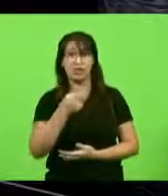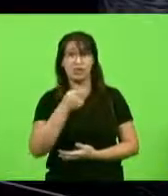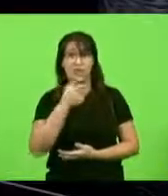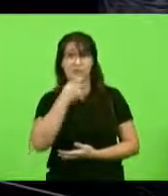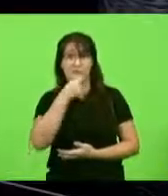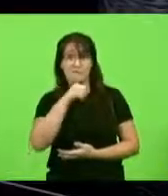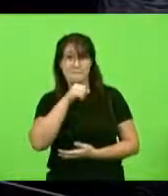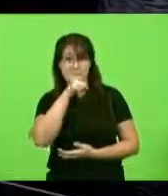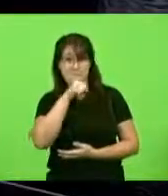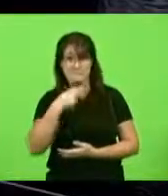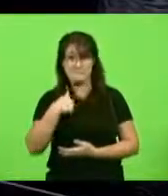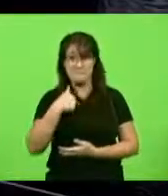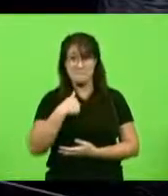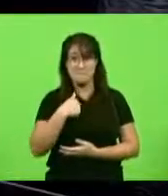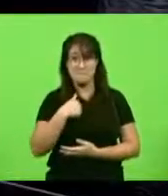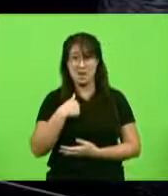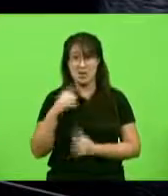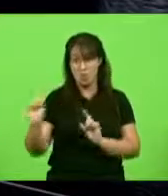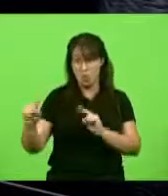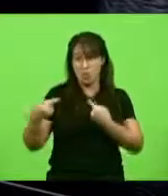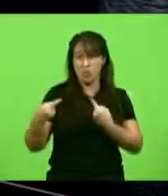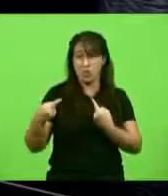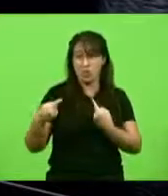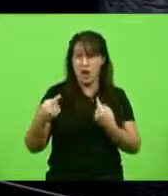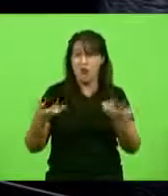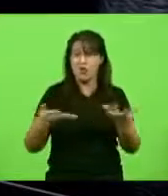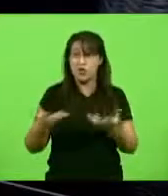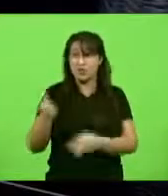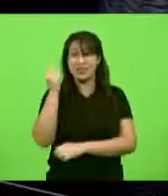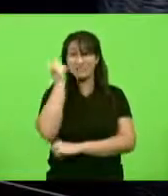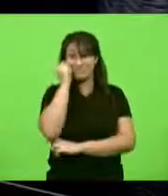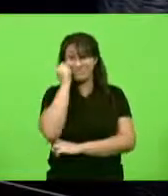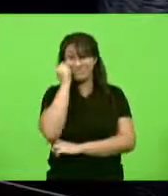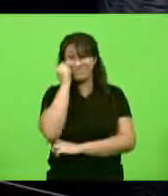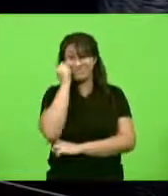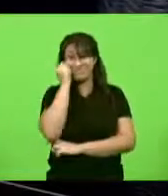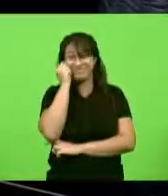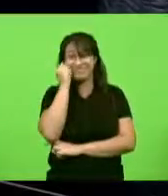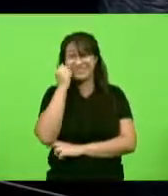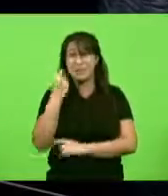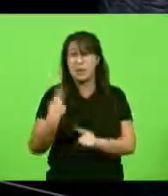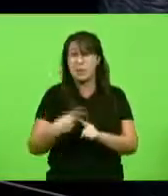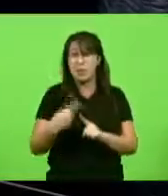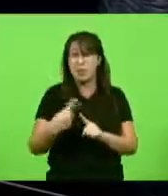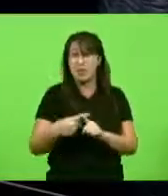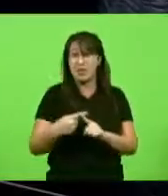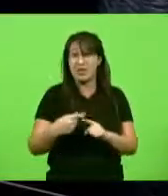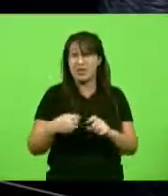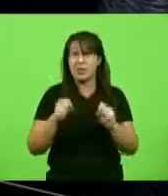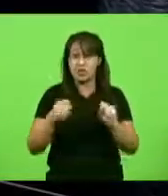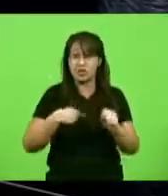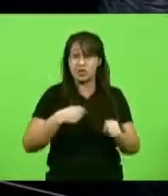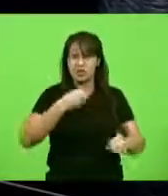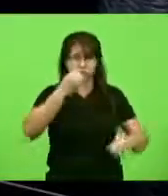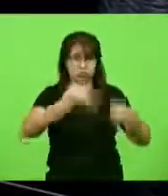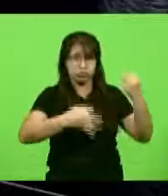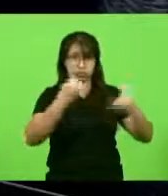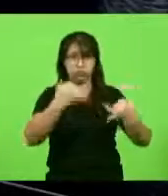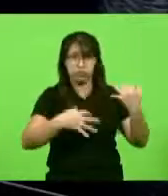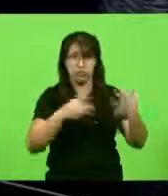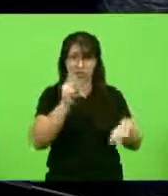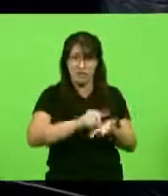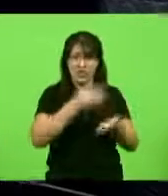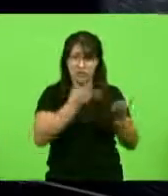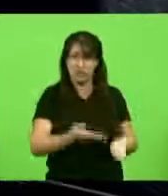mim que hoje se arrepende de tão não ter deixado eu falar mais verdades para ele. Porque eu vou pedir audiência para esse